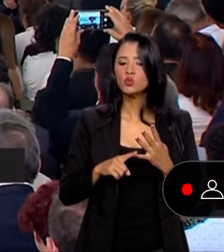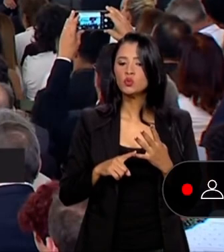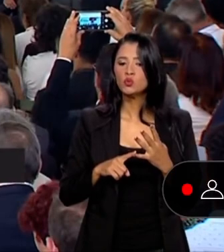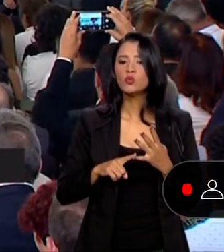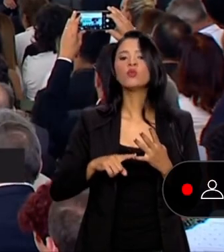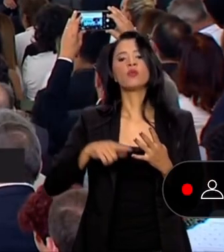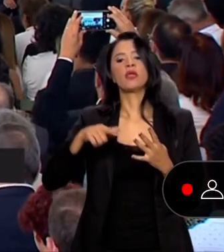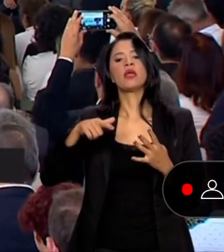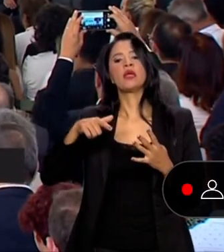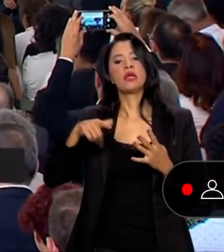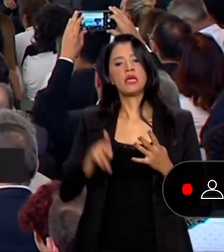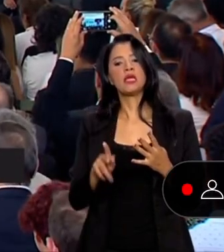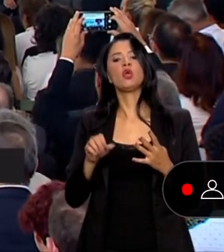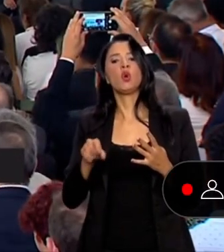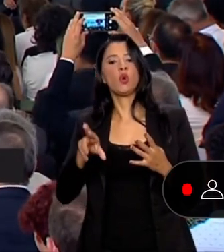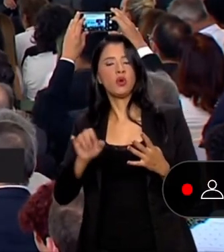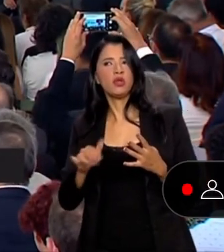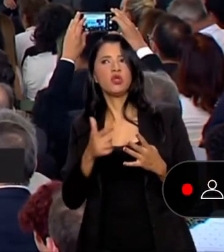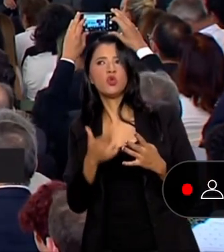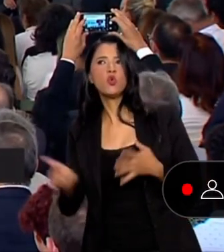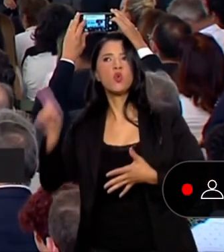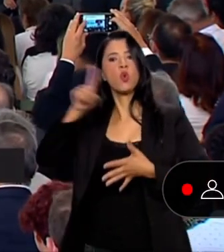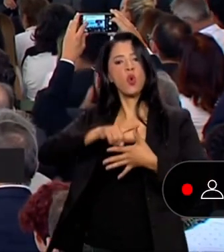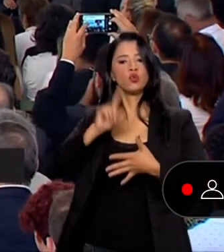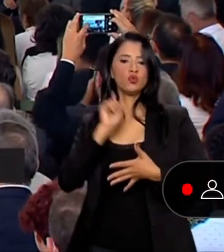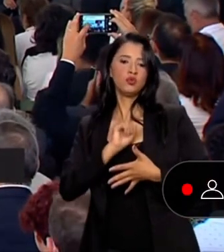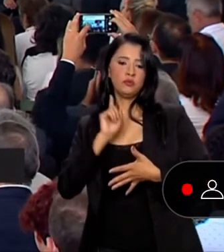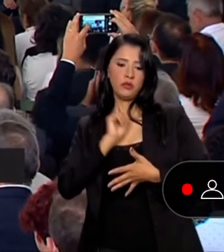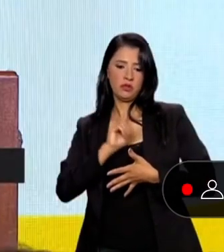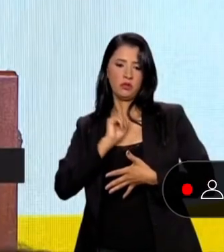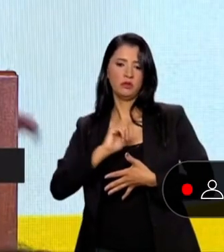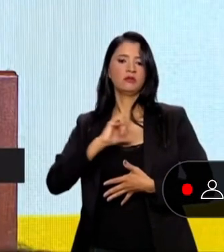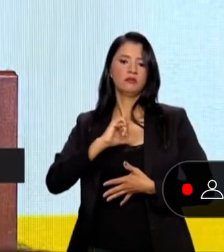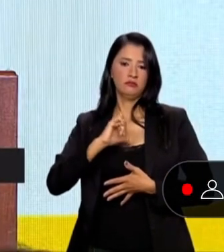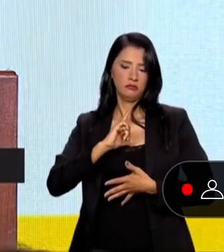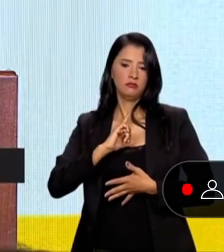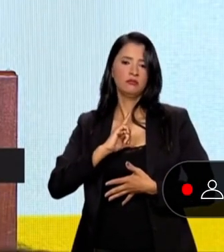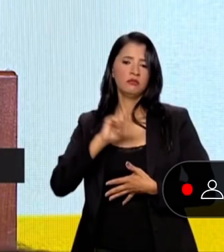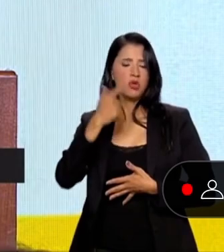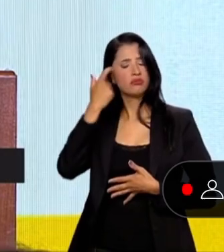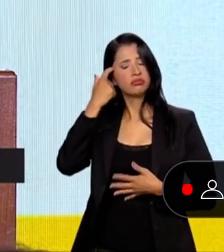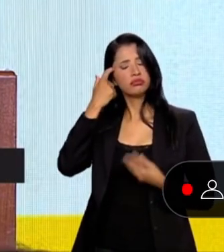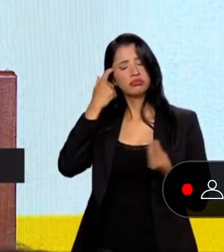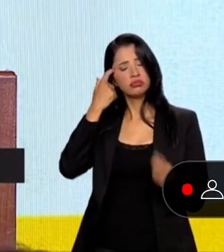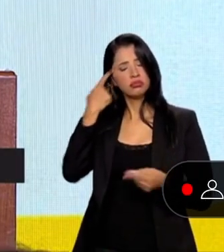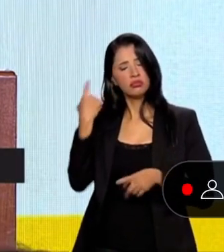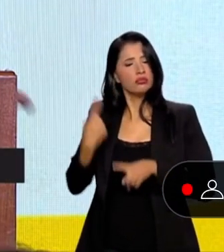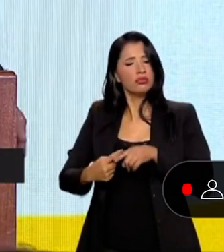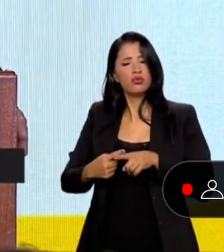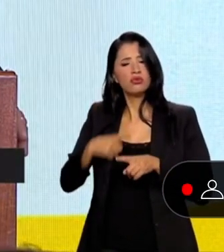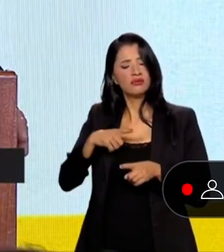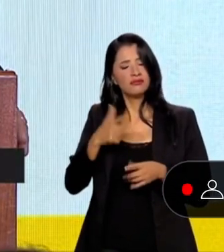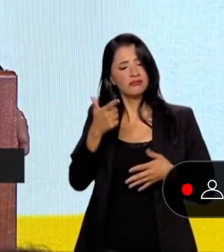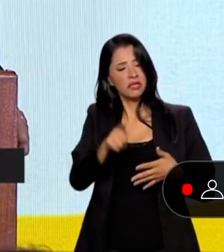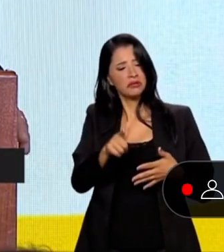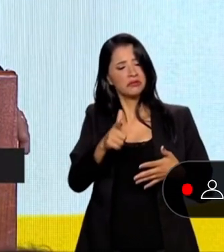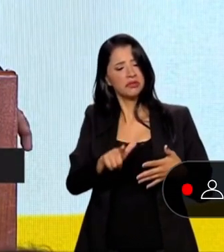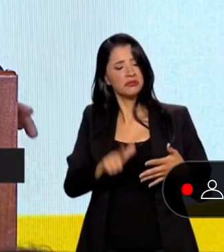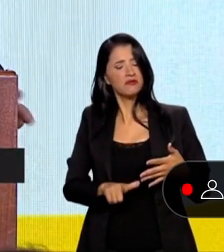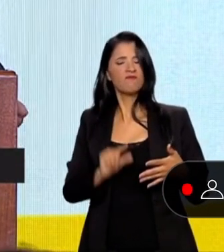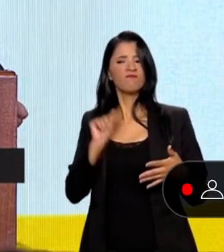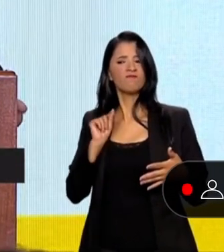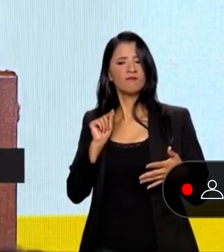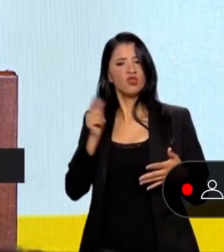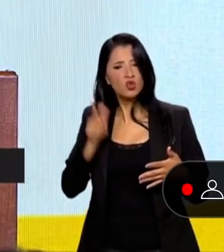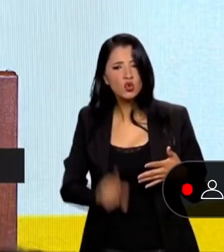tinha o Chiori e tinha mais o companheiro de Minas Gerais. E eu fiquei pensando, por que repetir